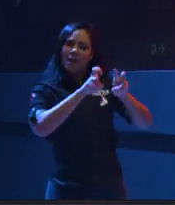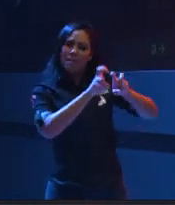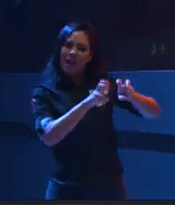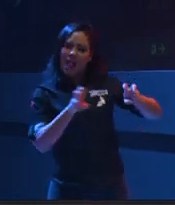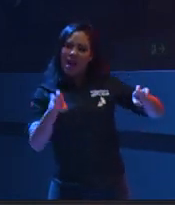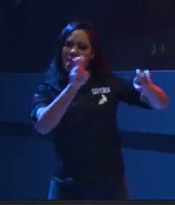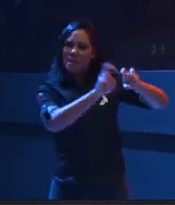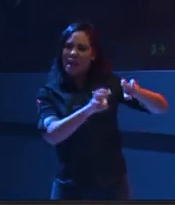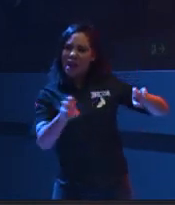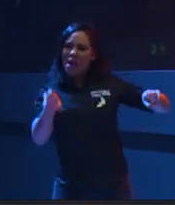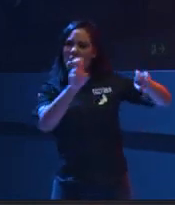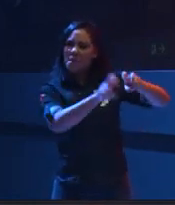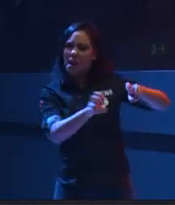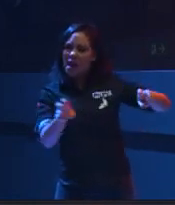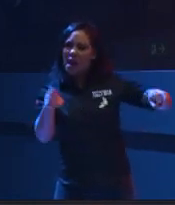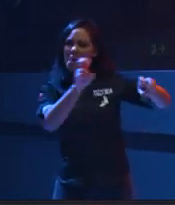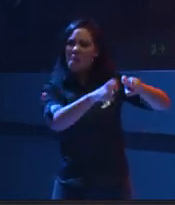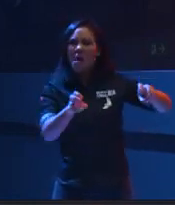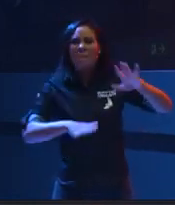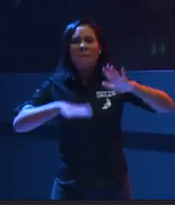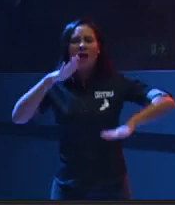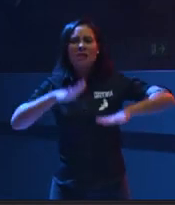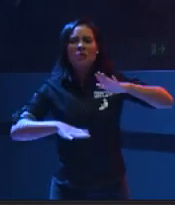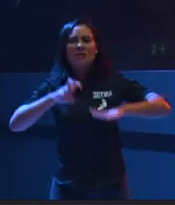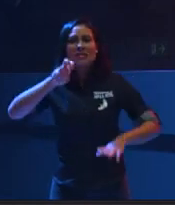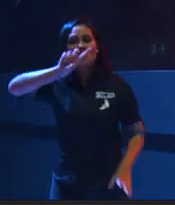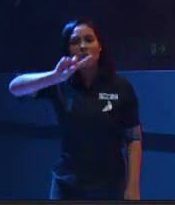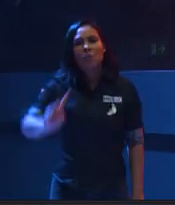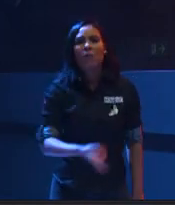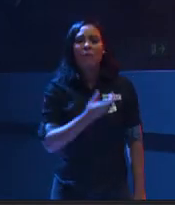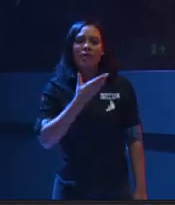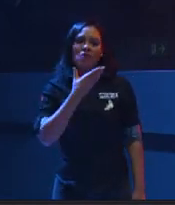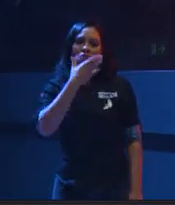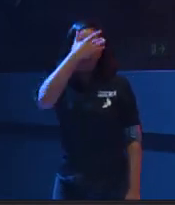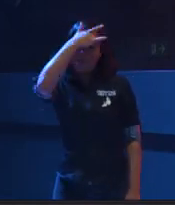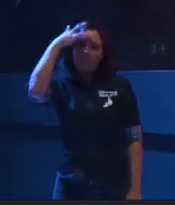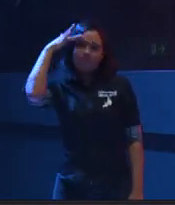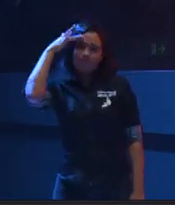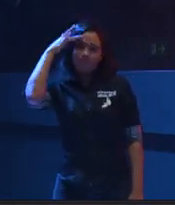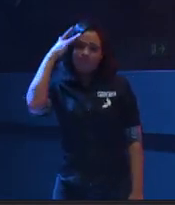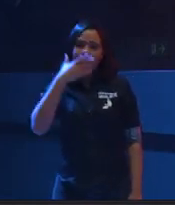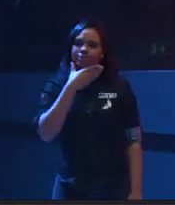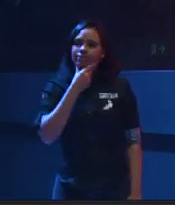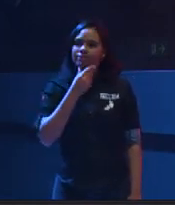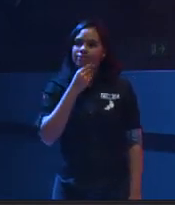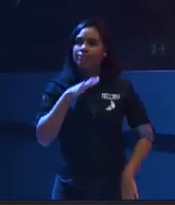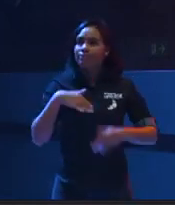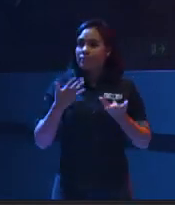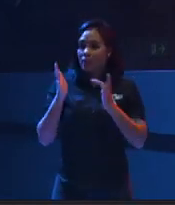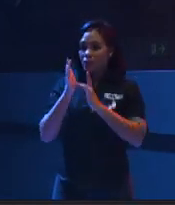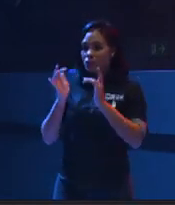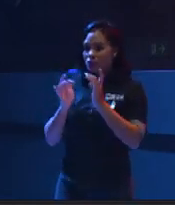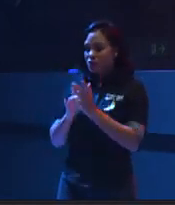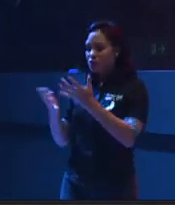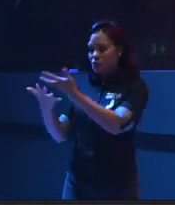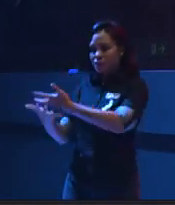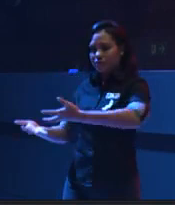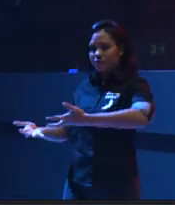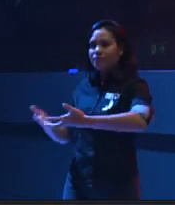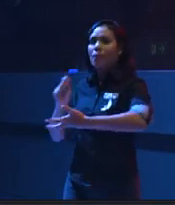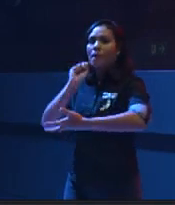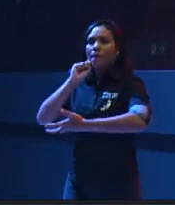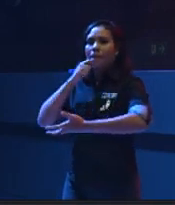todos se assentaram eram cerca de cinco mil homens então Jesus tomou os pães deu